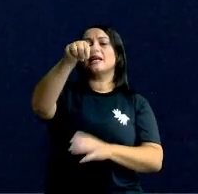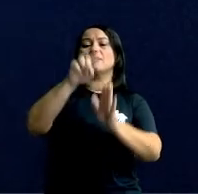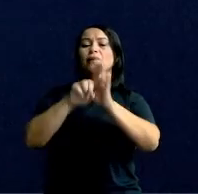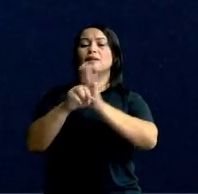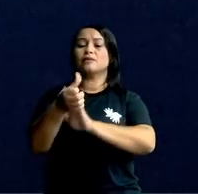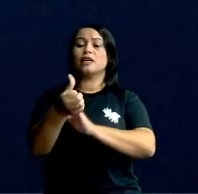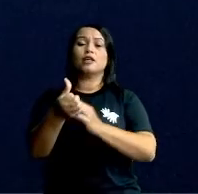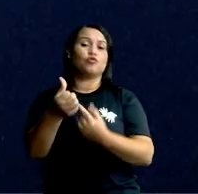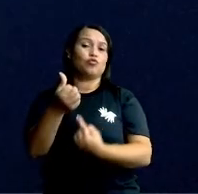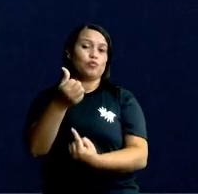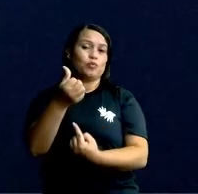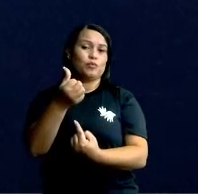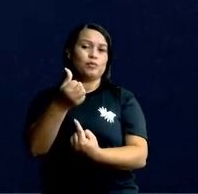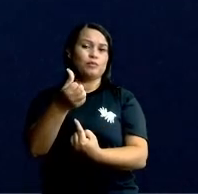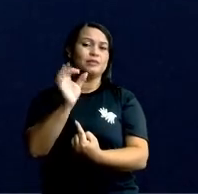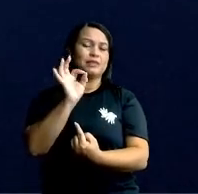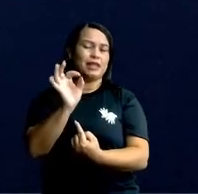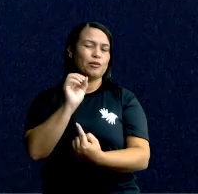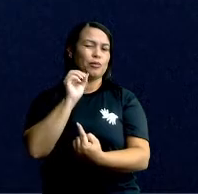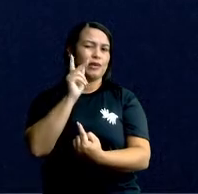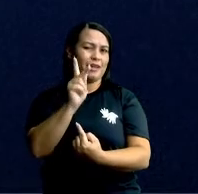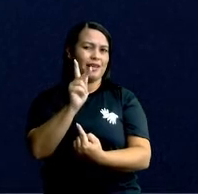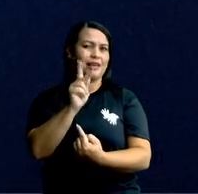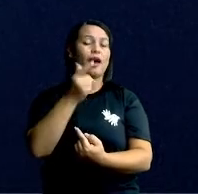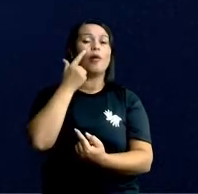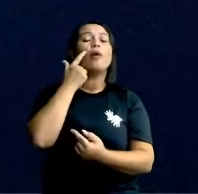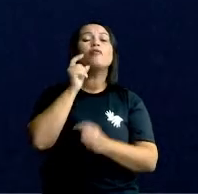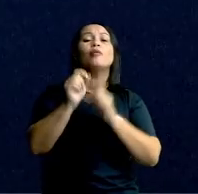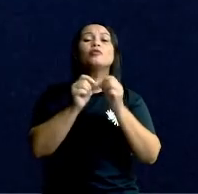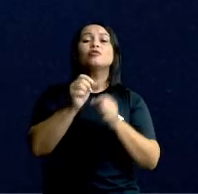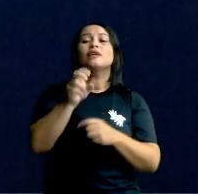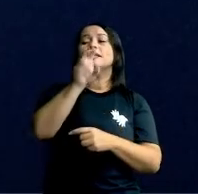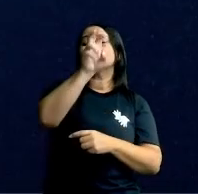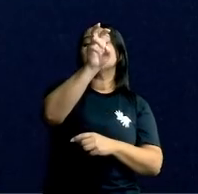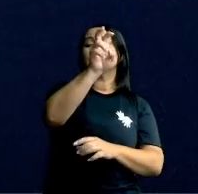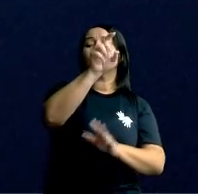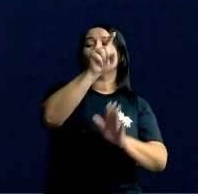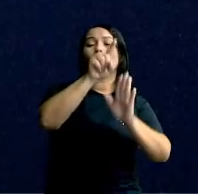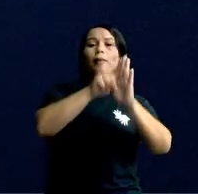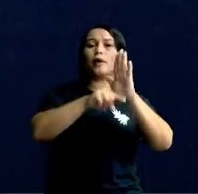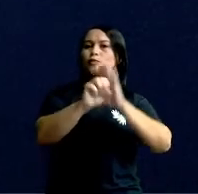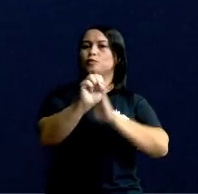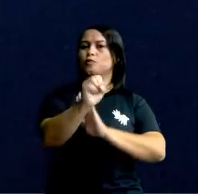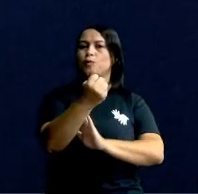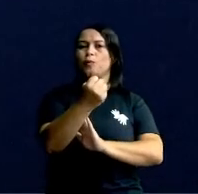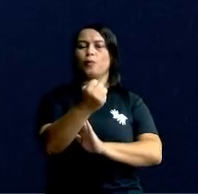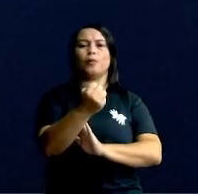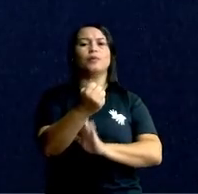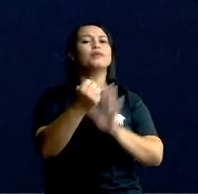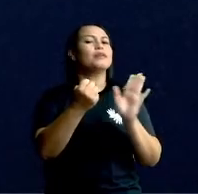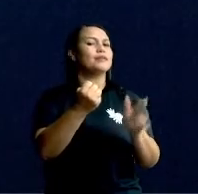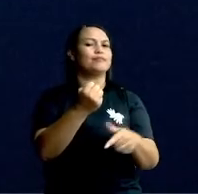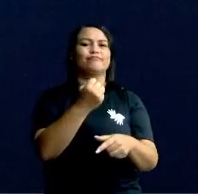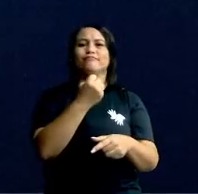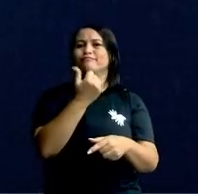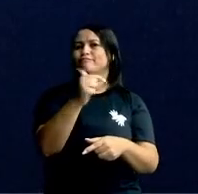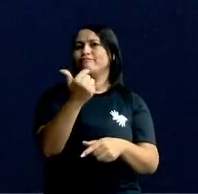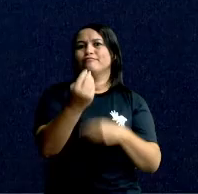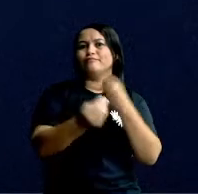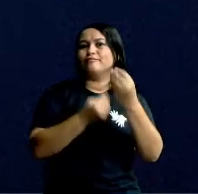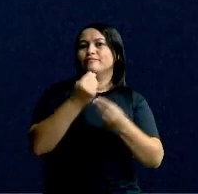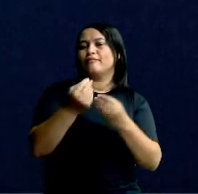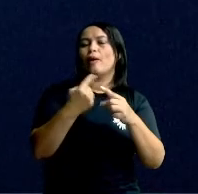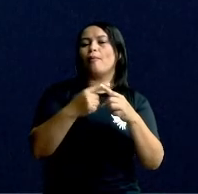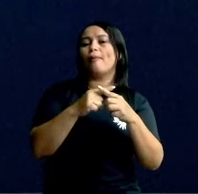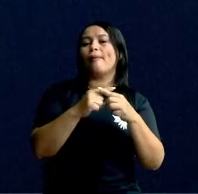6, 1. Ok? Agora, ó, 5 menos 8. Professora, não tem como, aqui